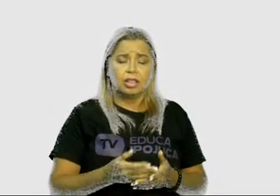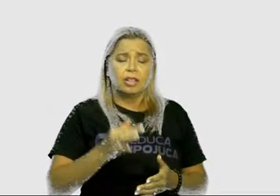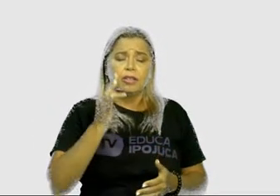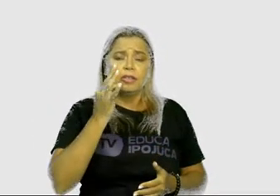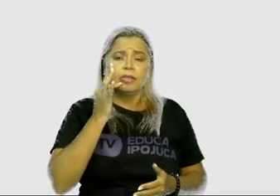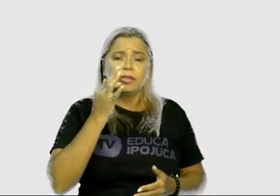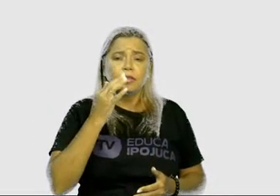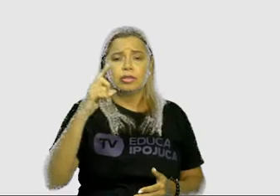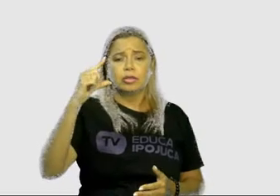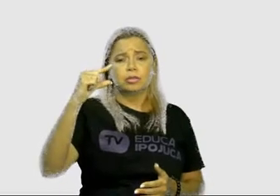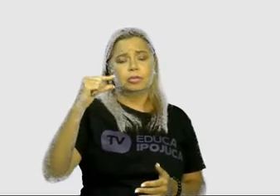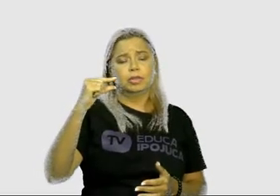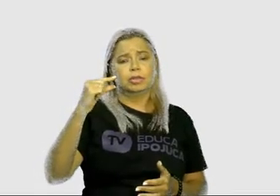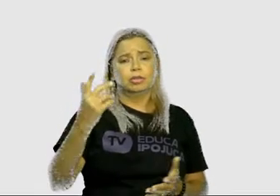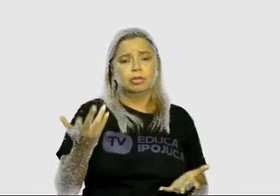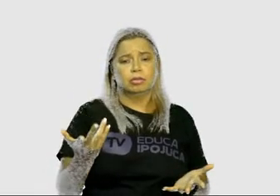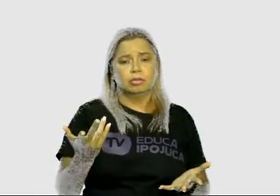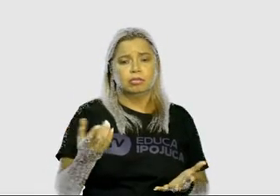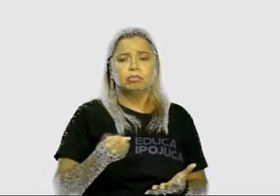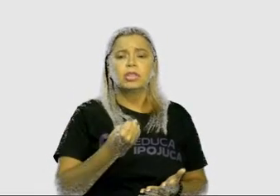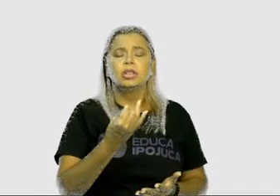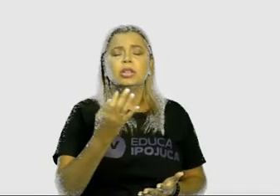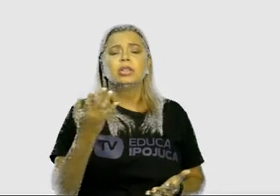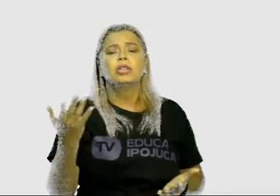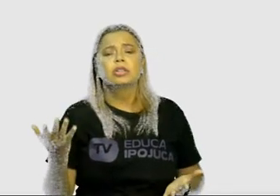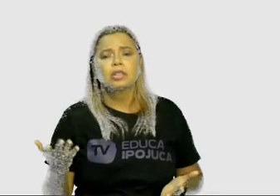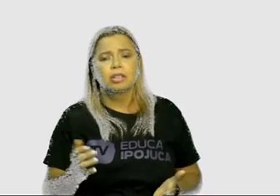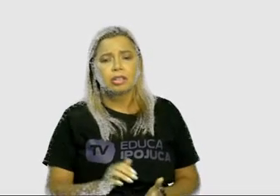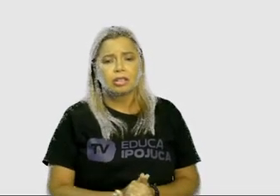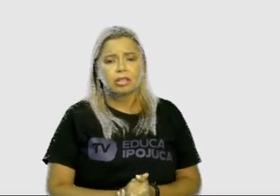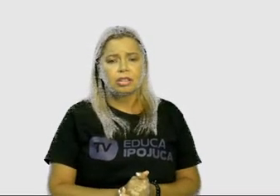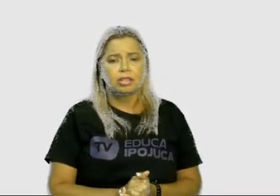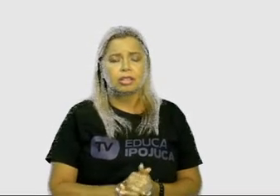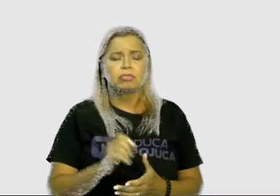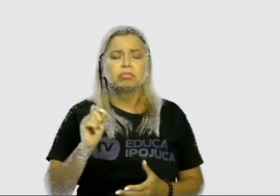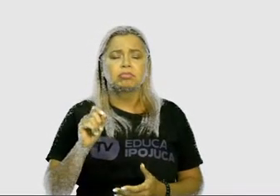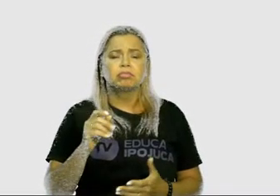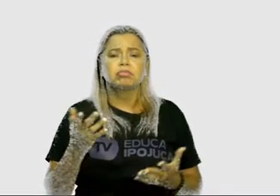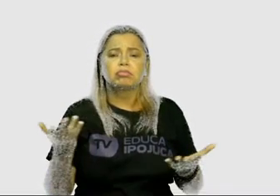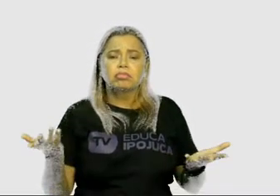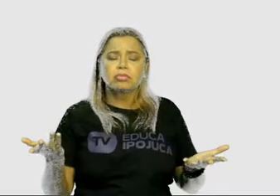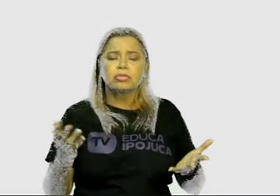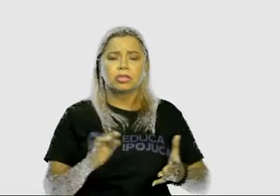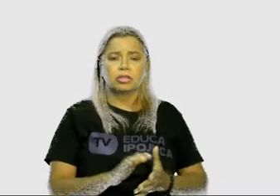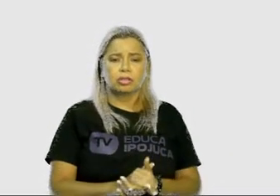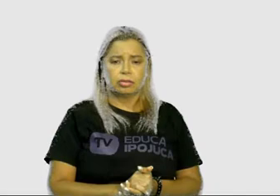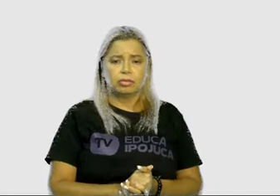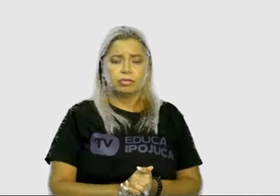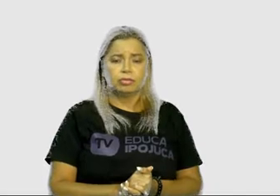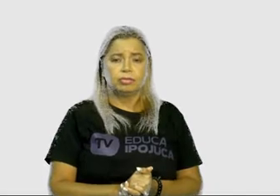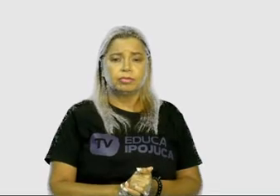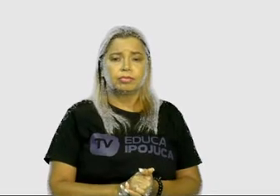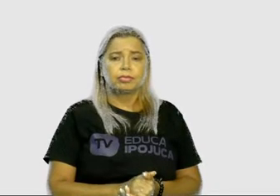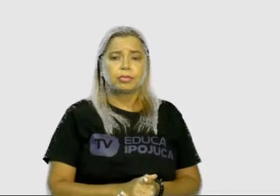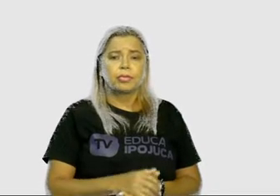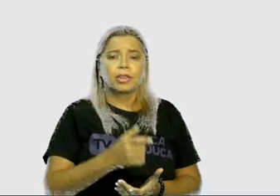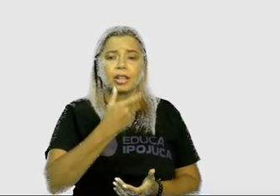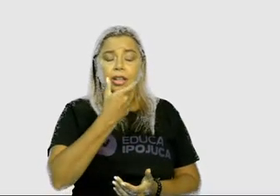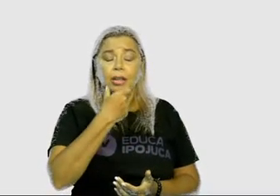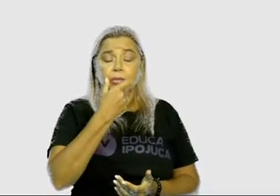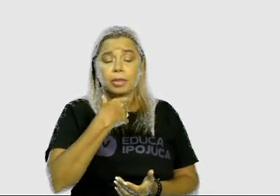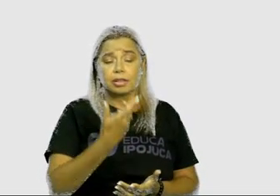é a banana é a maçã é um morango ou kiwi Essa é a maçã